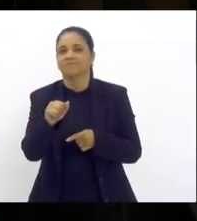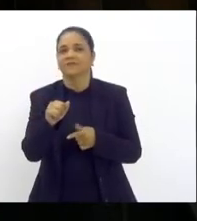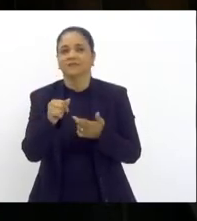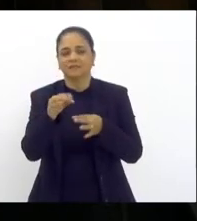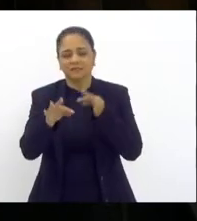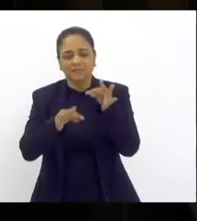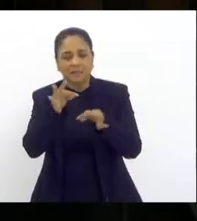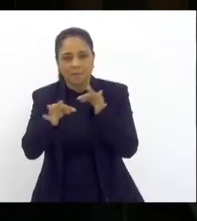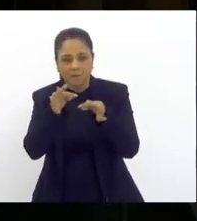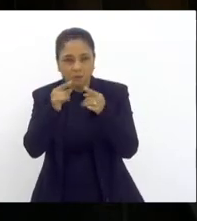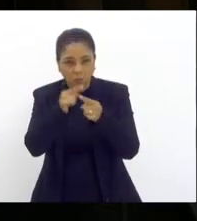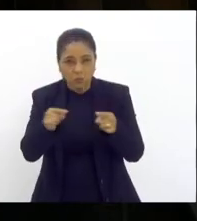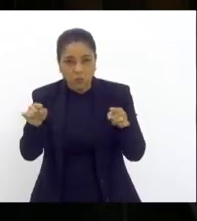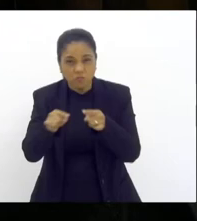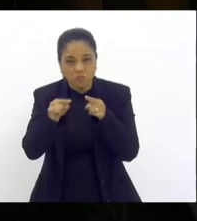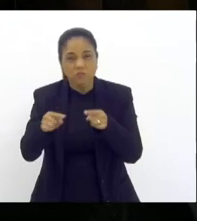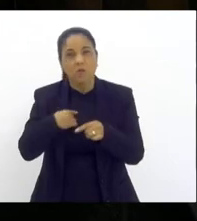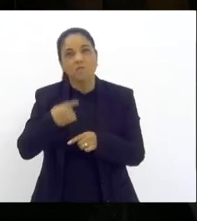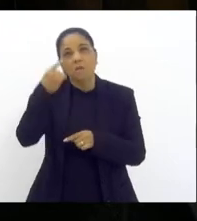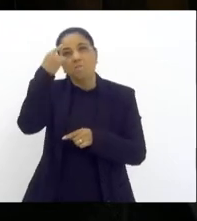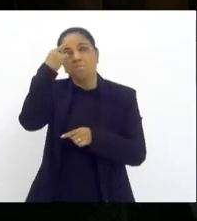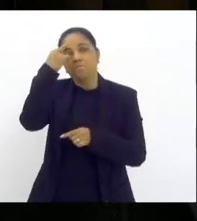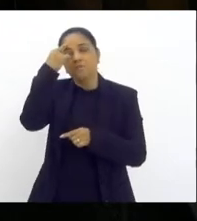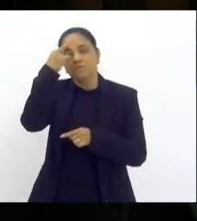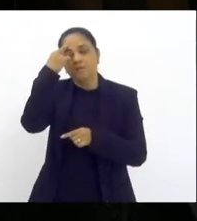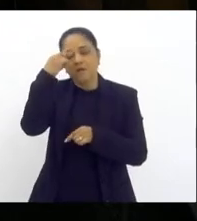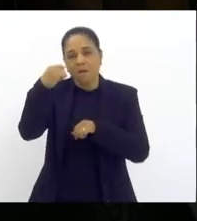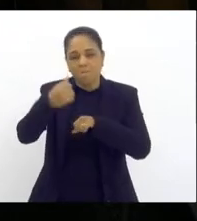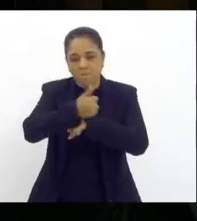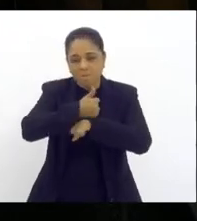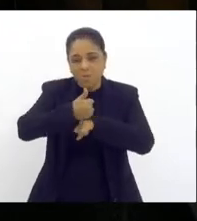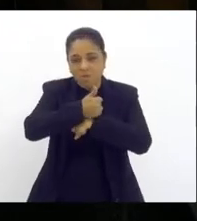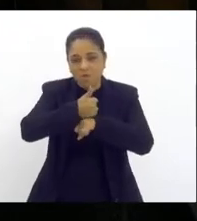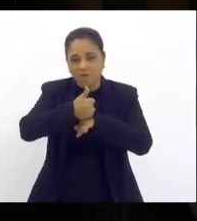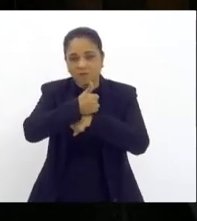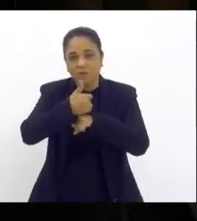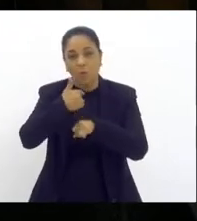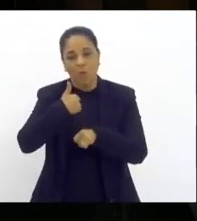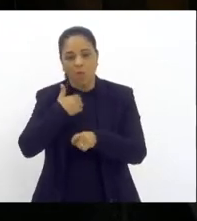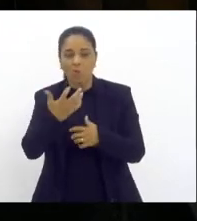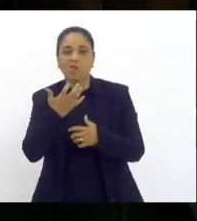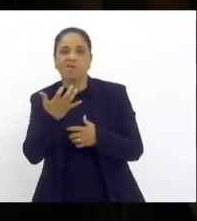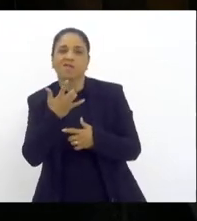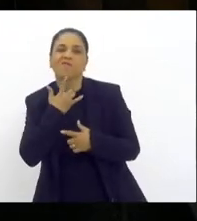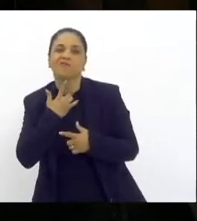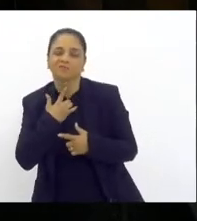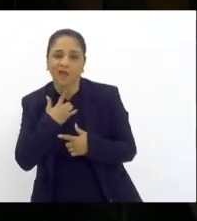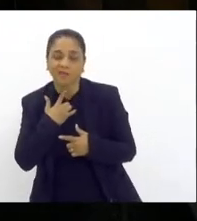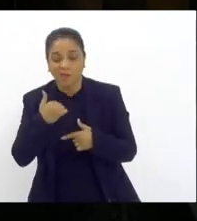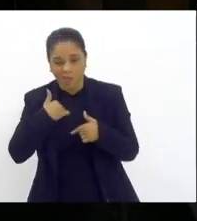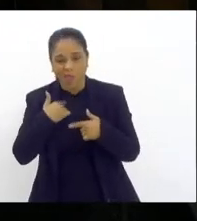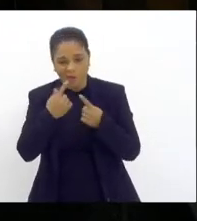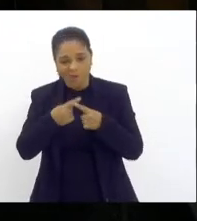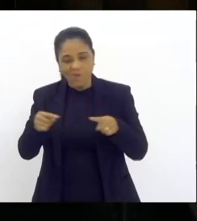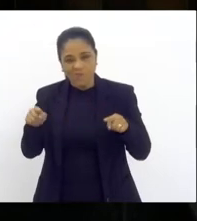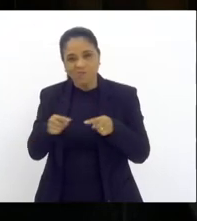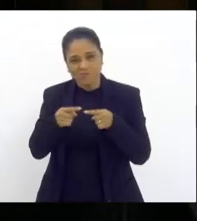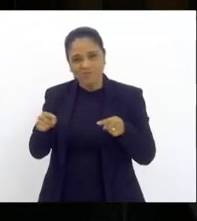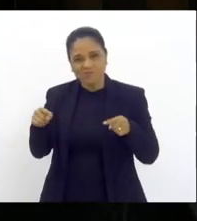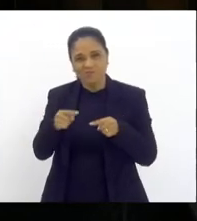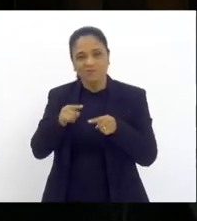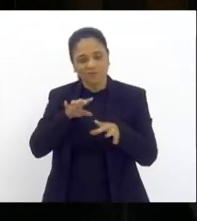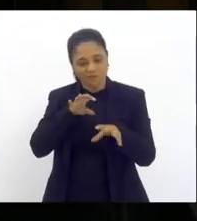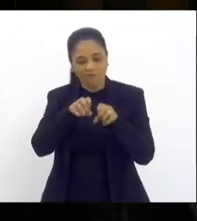foi uma das primeiras profissões que eu pensei em exercer, de musicoterapeuta, porque eu sou músico, mas depois me